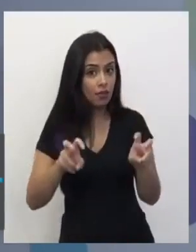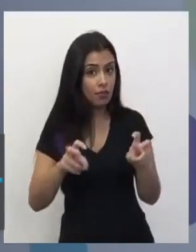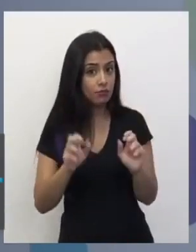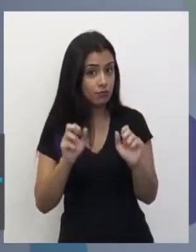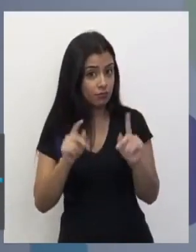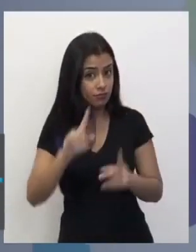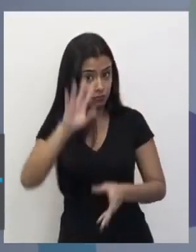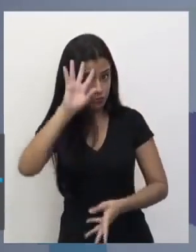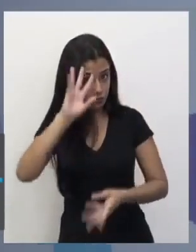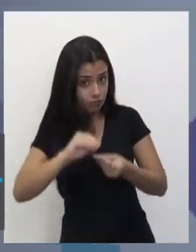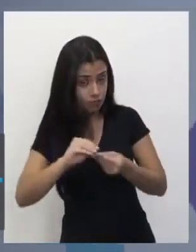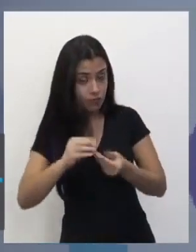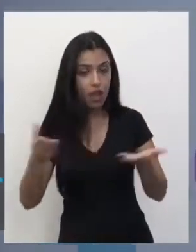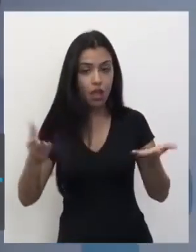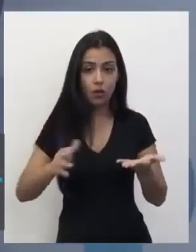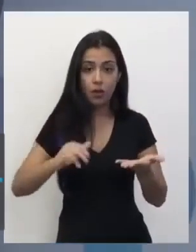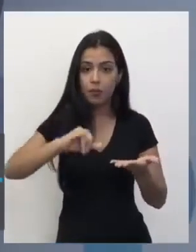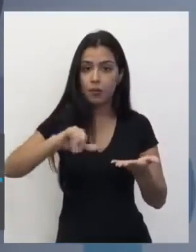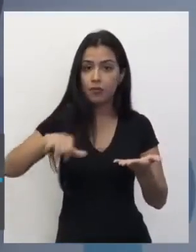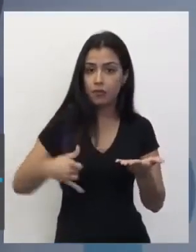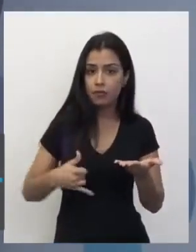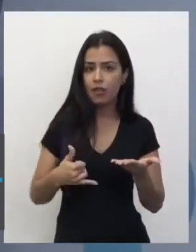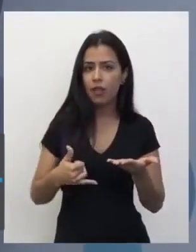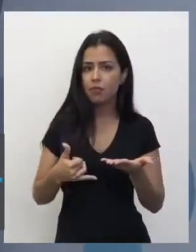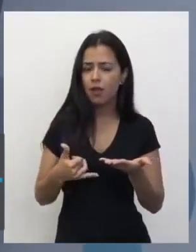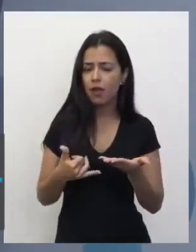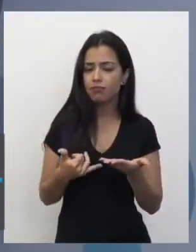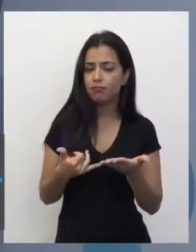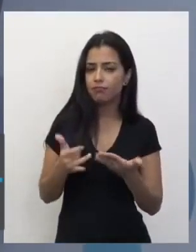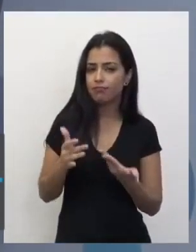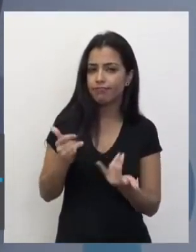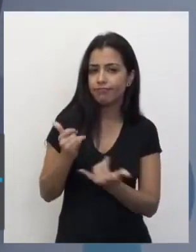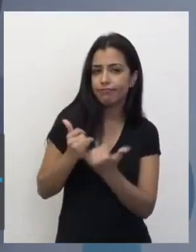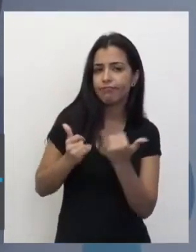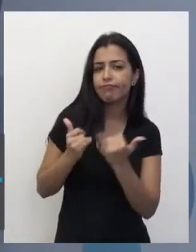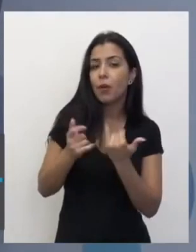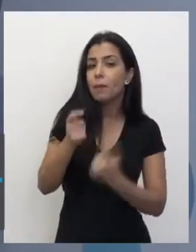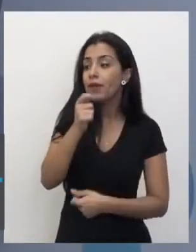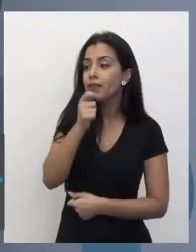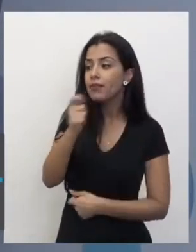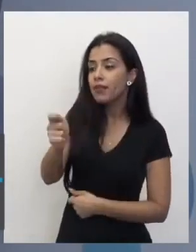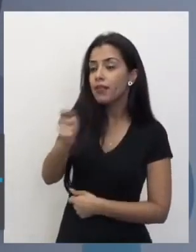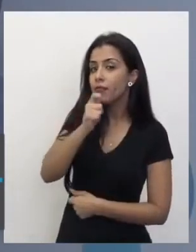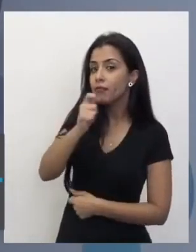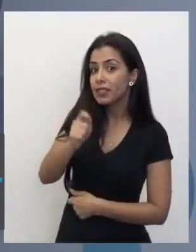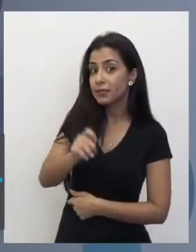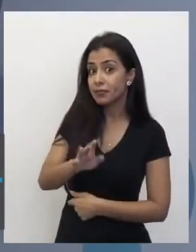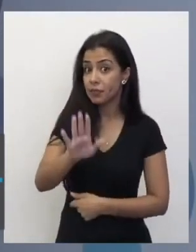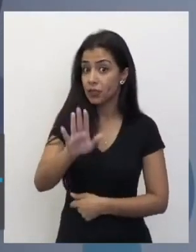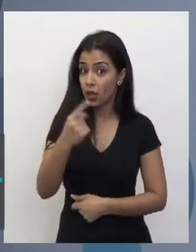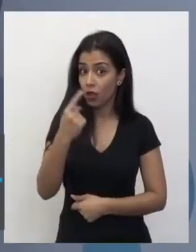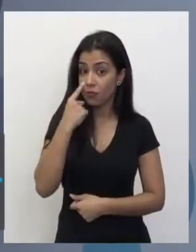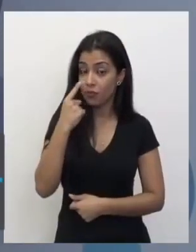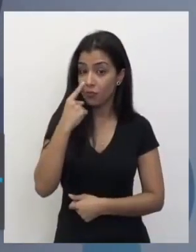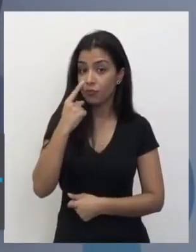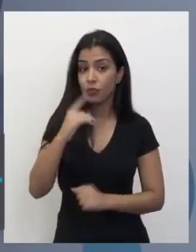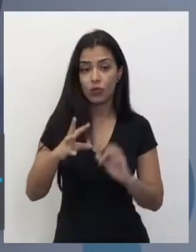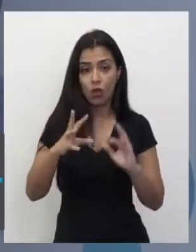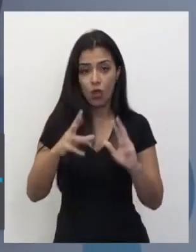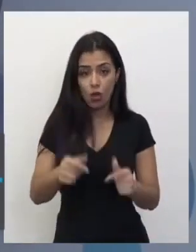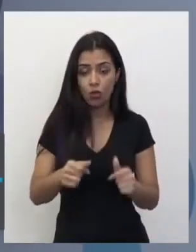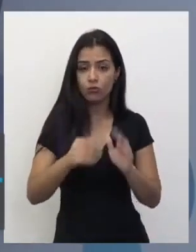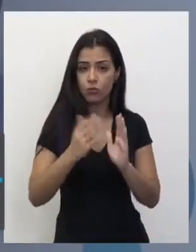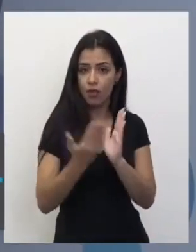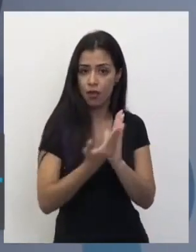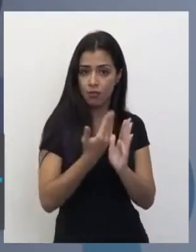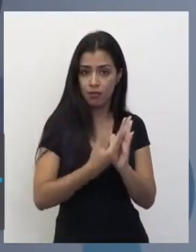que o professor está aqui e fazer uma breve entrevista. E detalhe, professores, toda a parte do caderno do